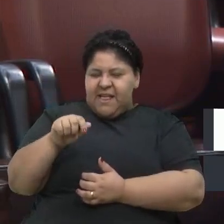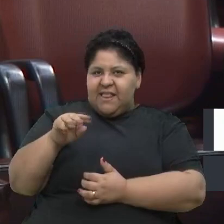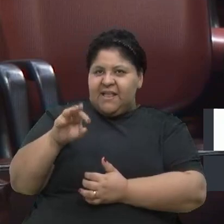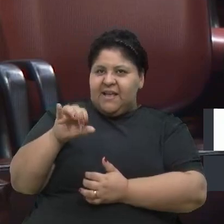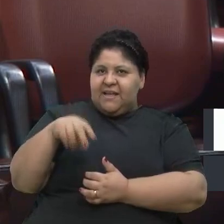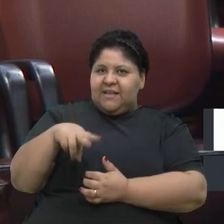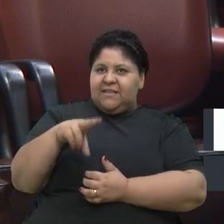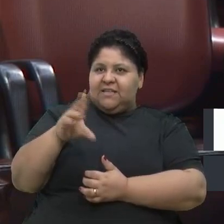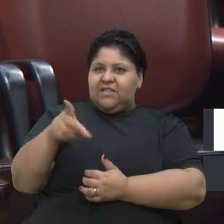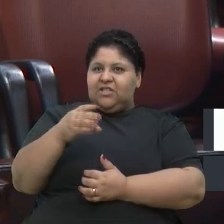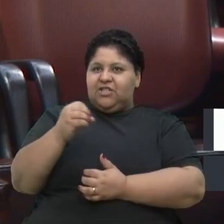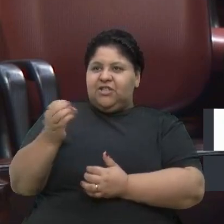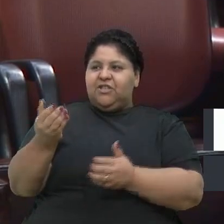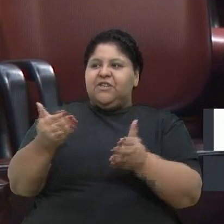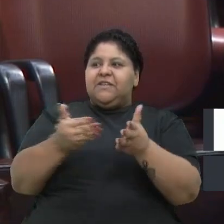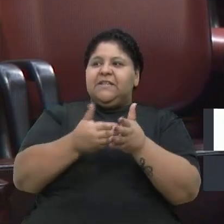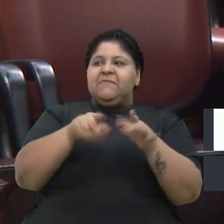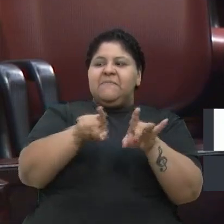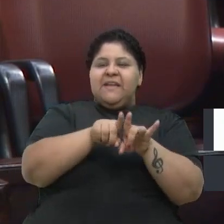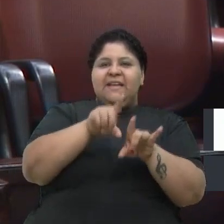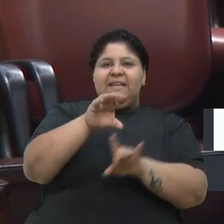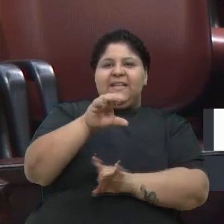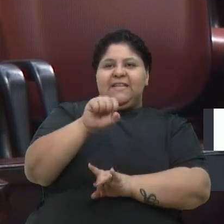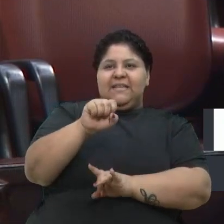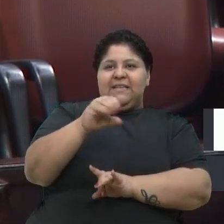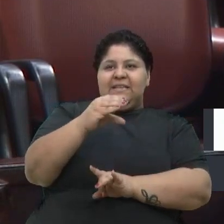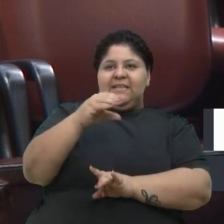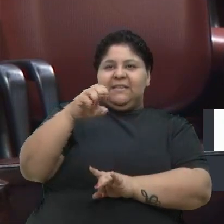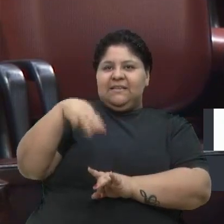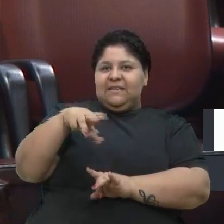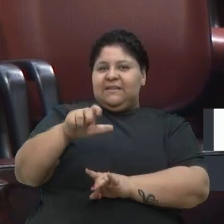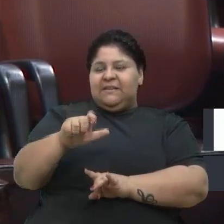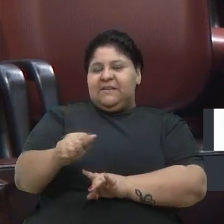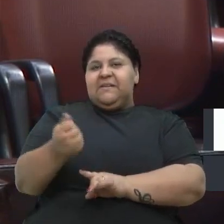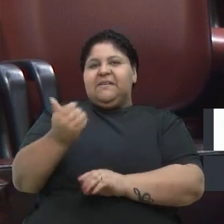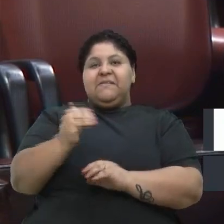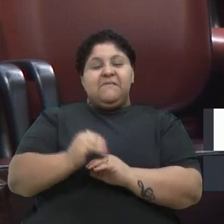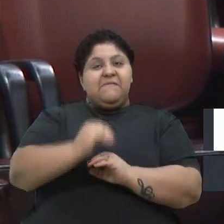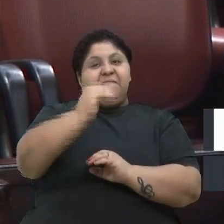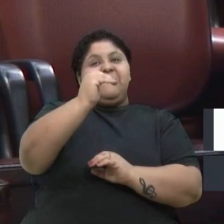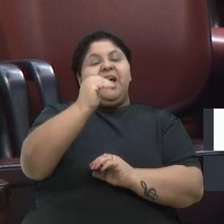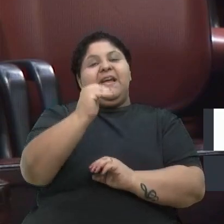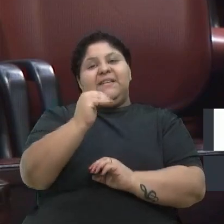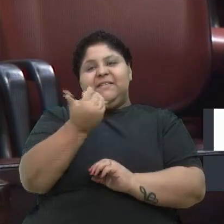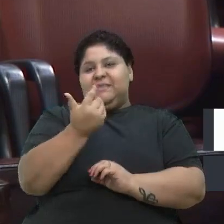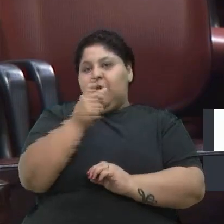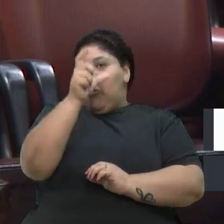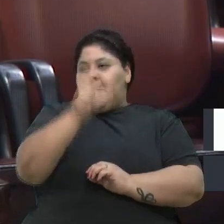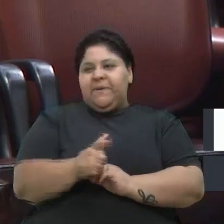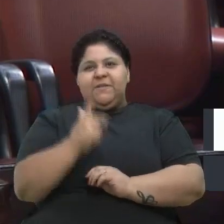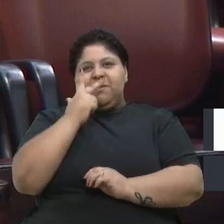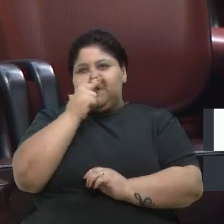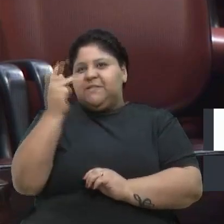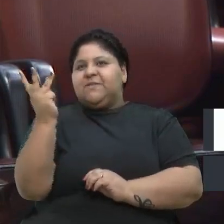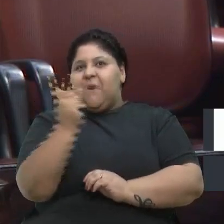na SEMA. Então, nós precisava de mais Renatinho, mais Lima e